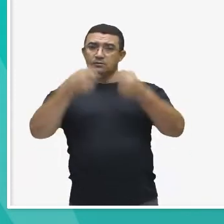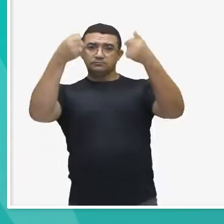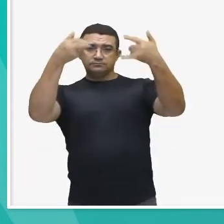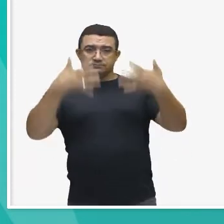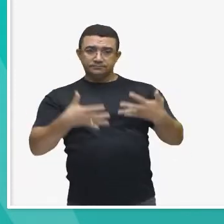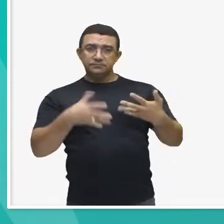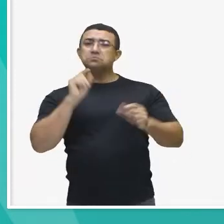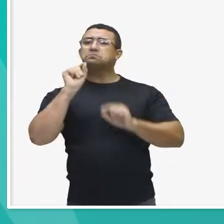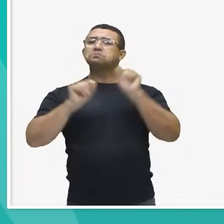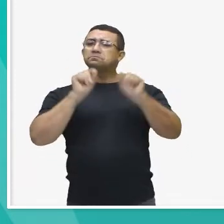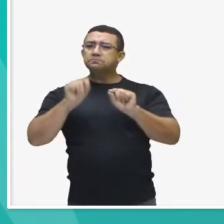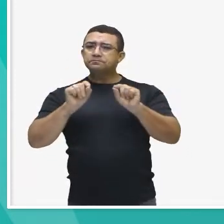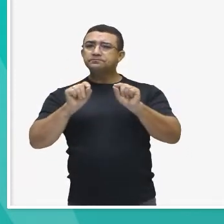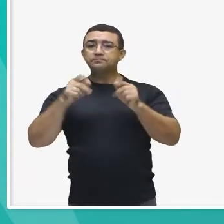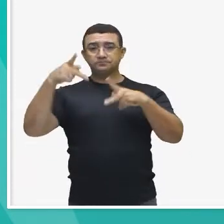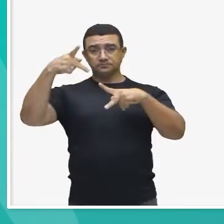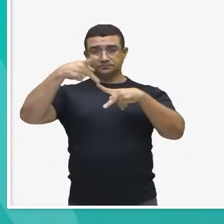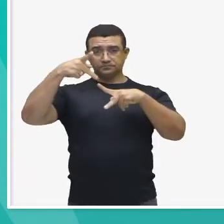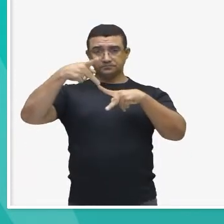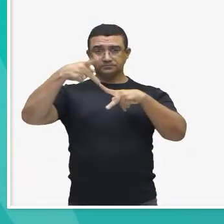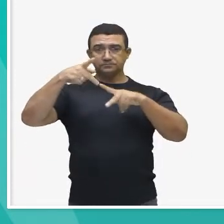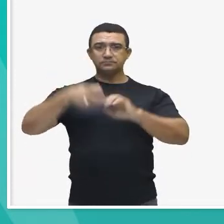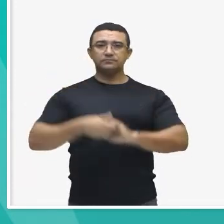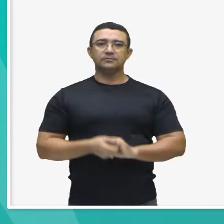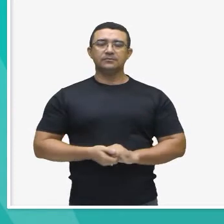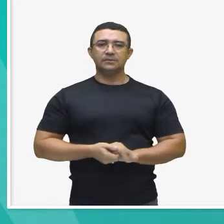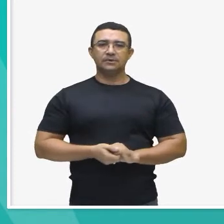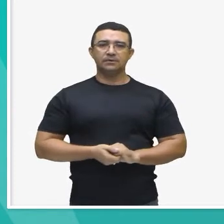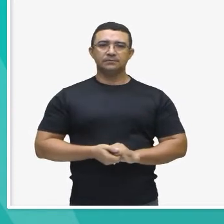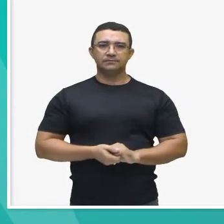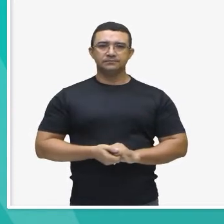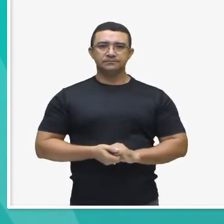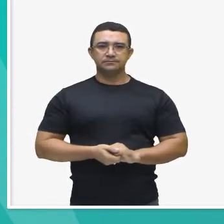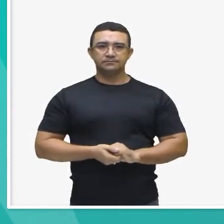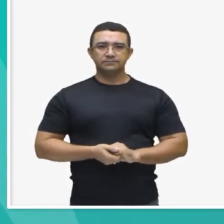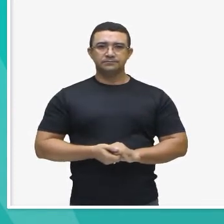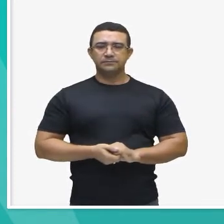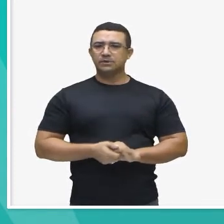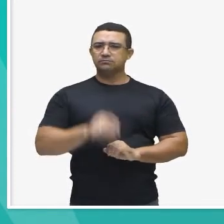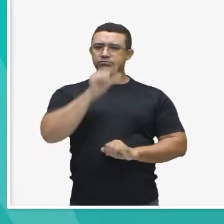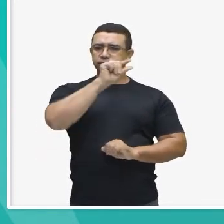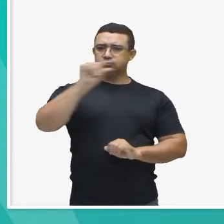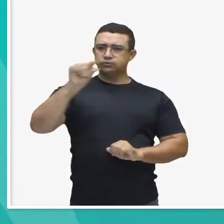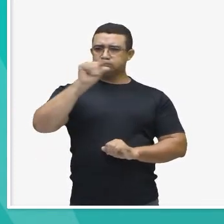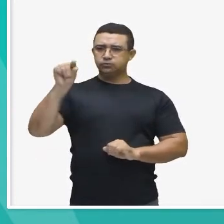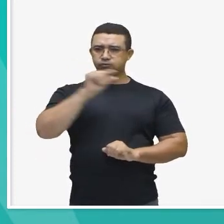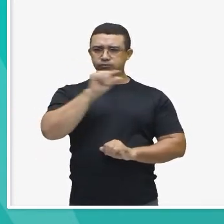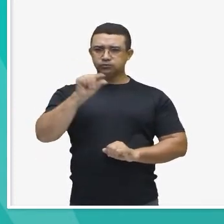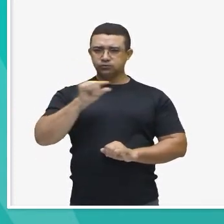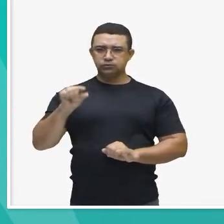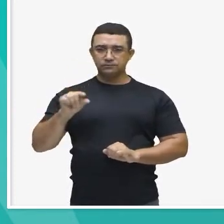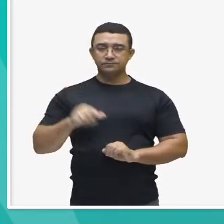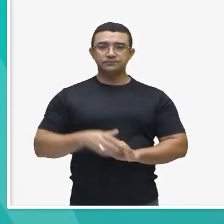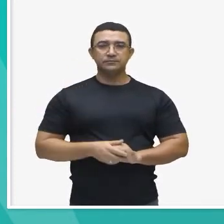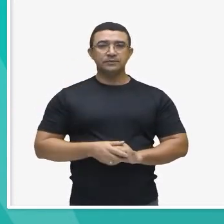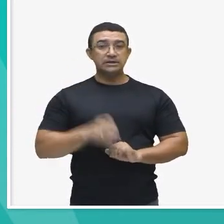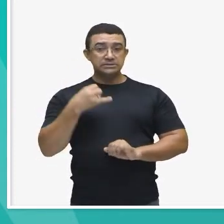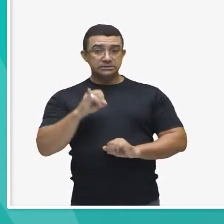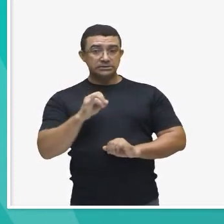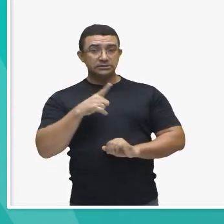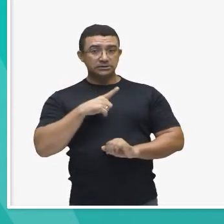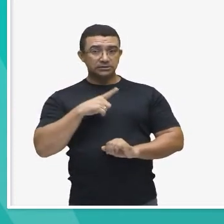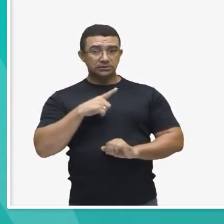que, pronome, né, e relativo, conforme, e assim vai. Então, quando se trata